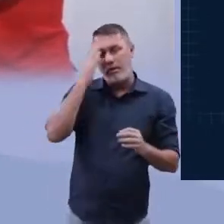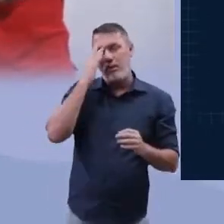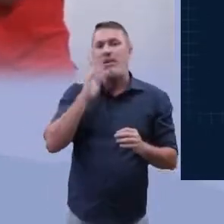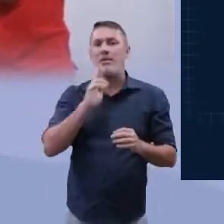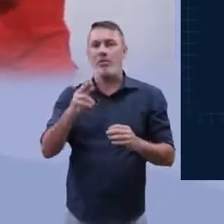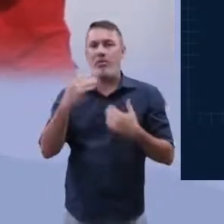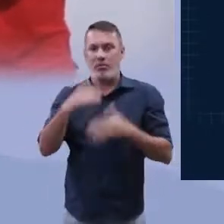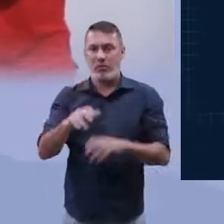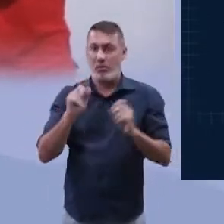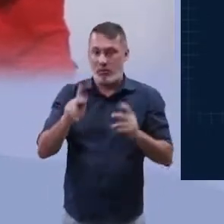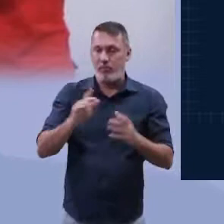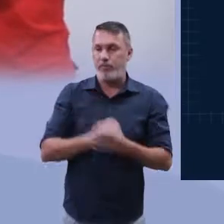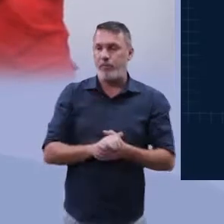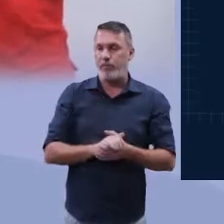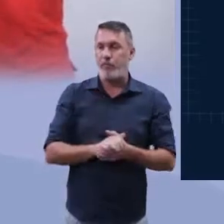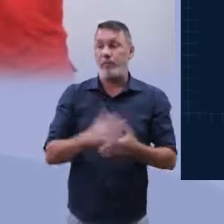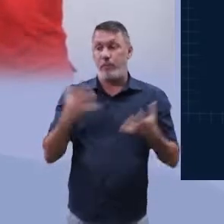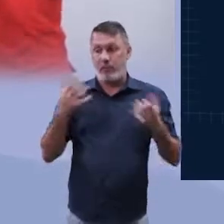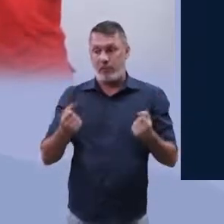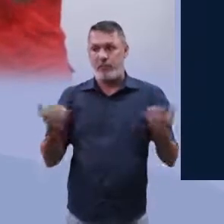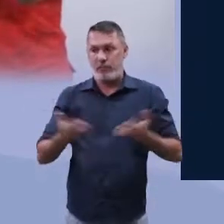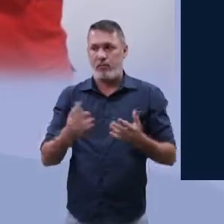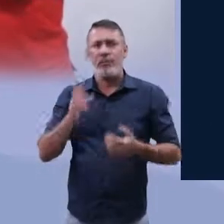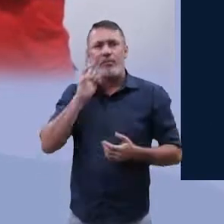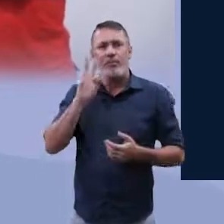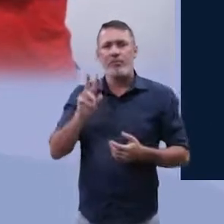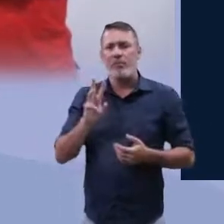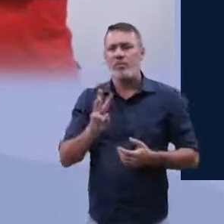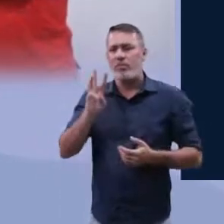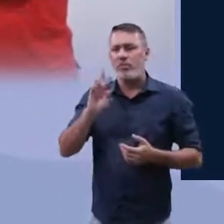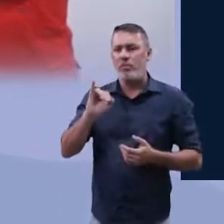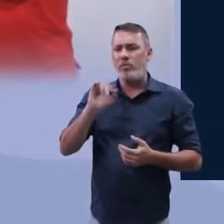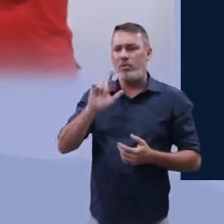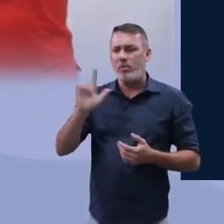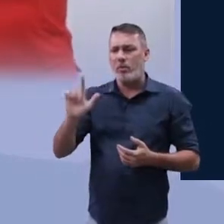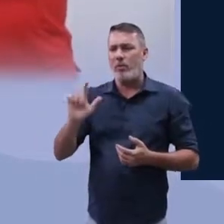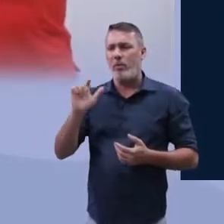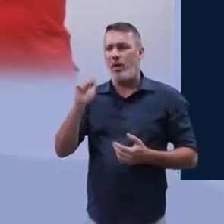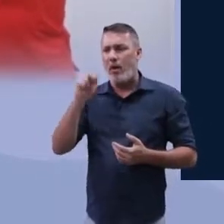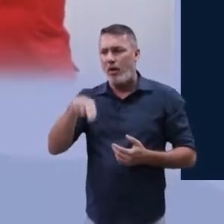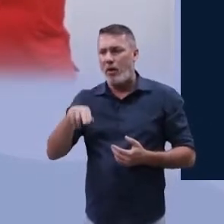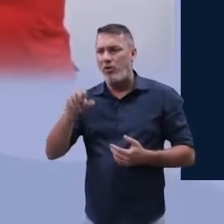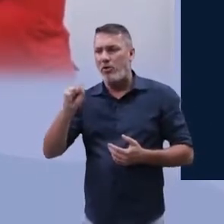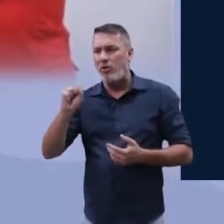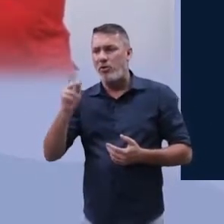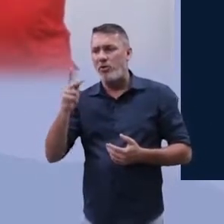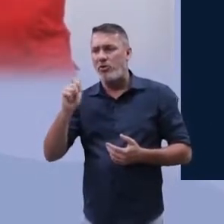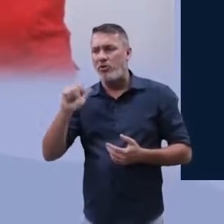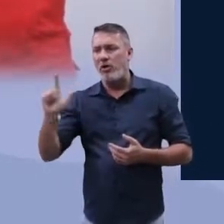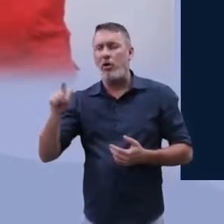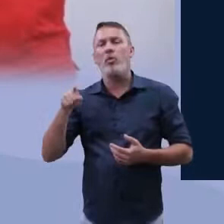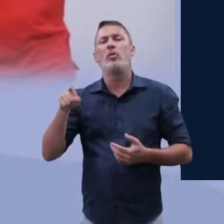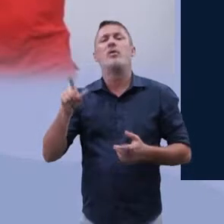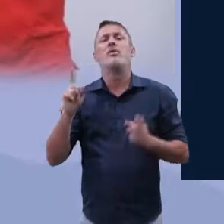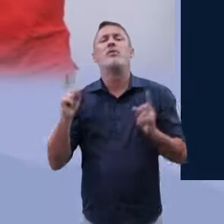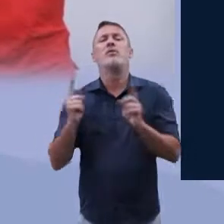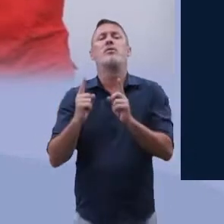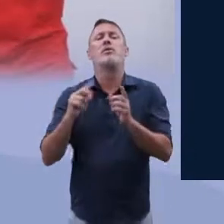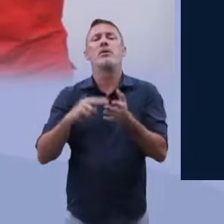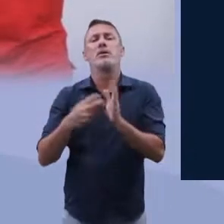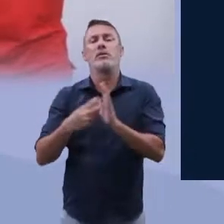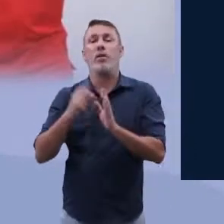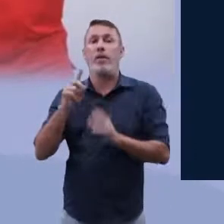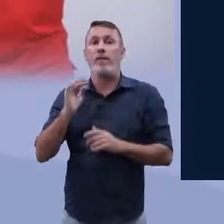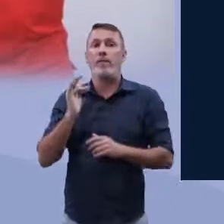afiado, quando chegar a hora. Beleza? Vamos lá, então. Vamos começar com will and shall. Nós estamos falando aqui de futuro,